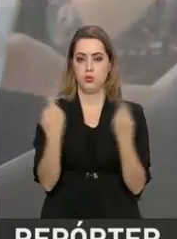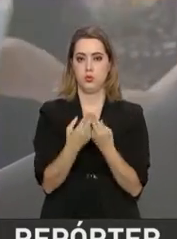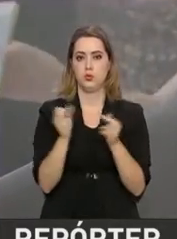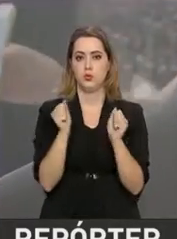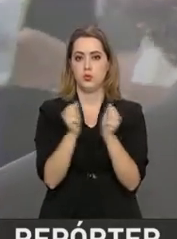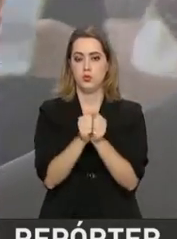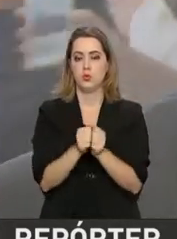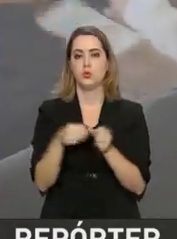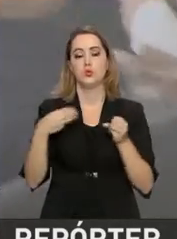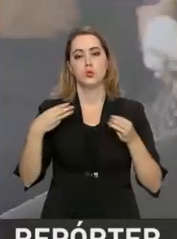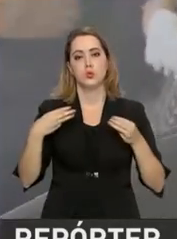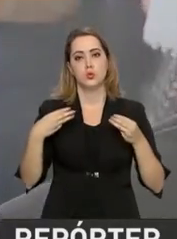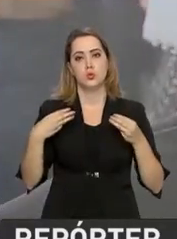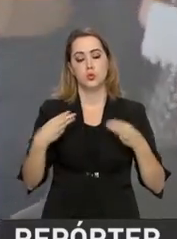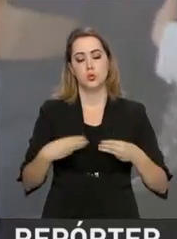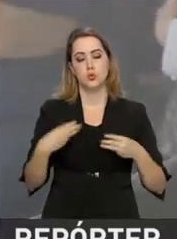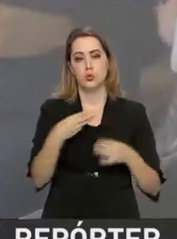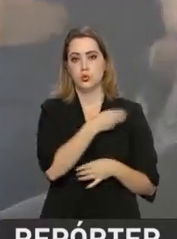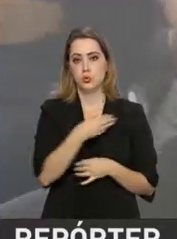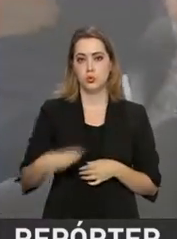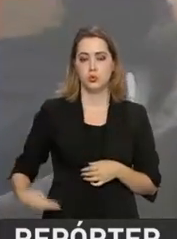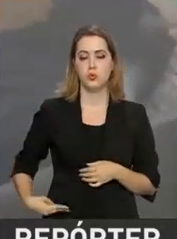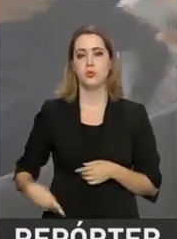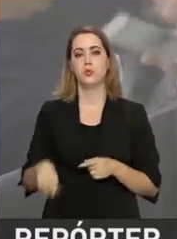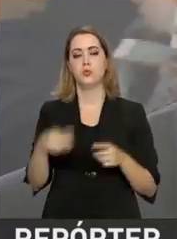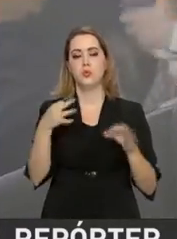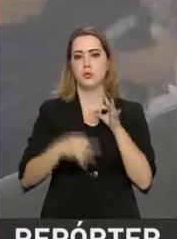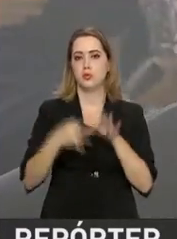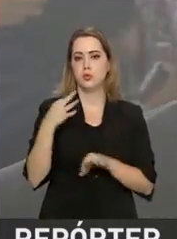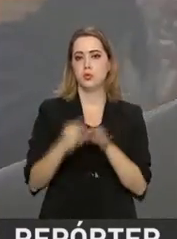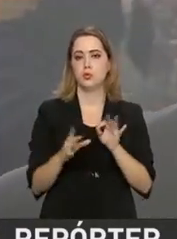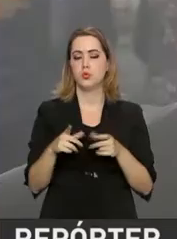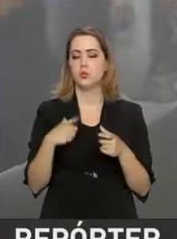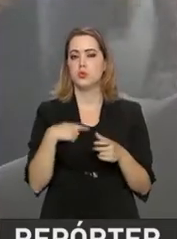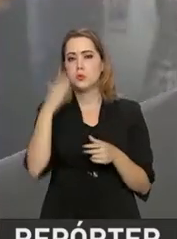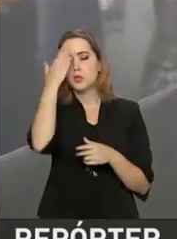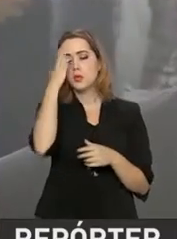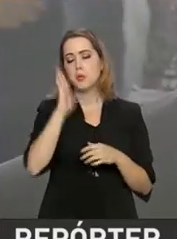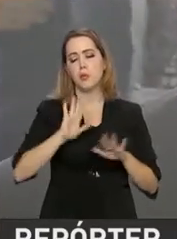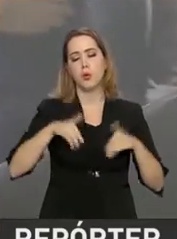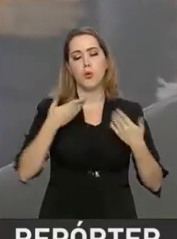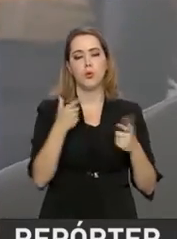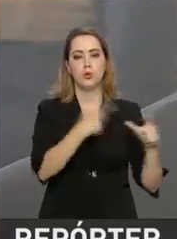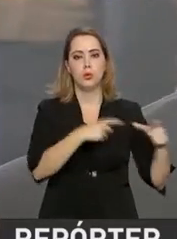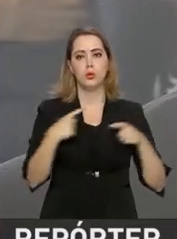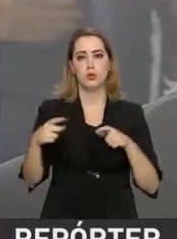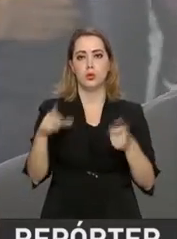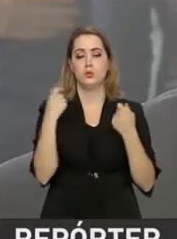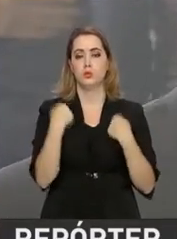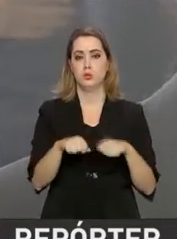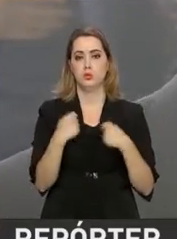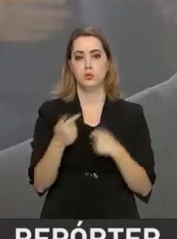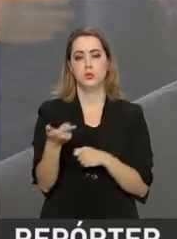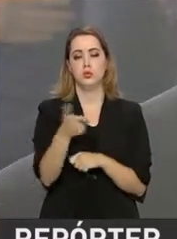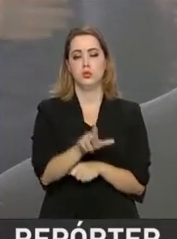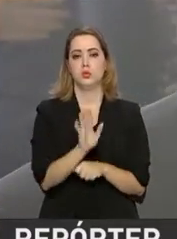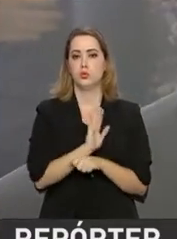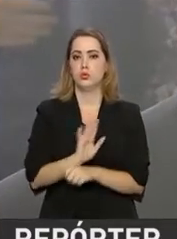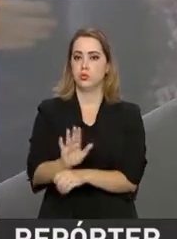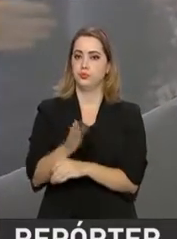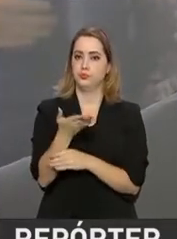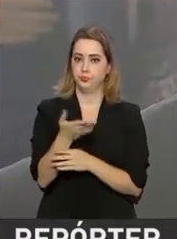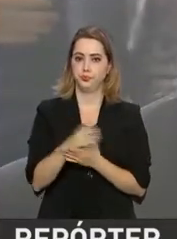ministro gilmar mendes para verificar quais os locais eventualmente é que haverá necessidade de um novo apoio em